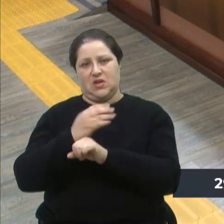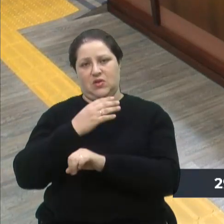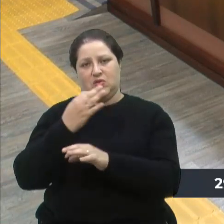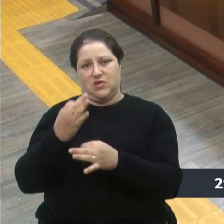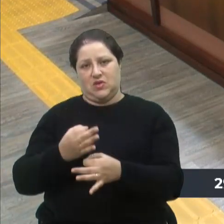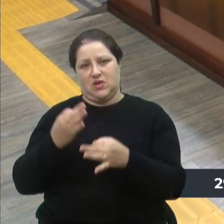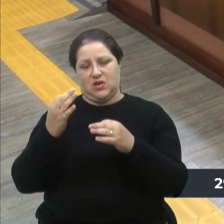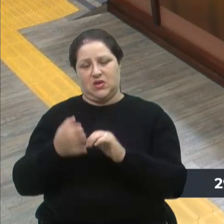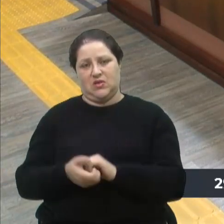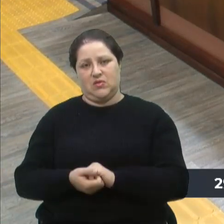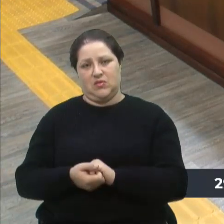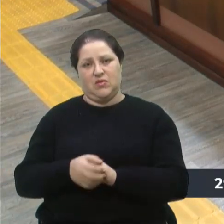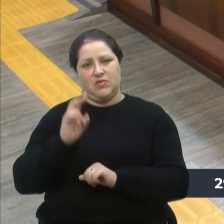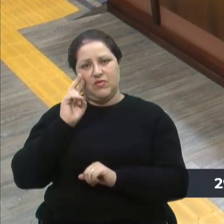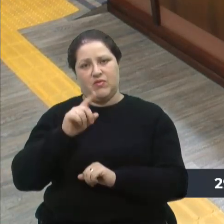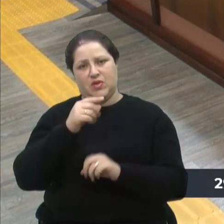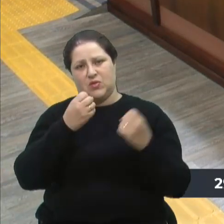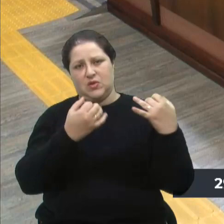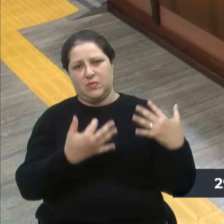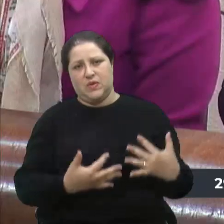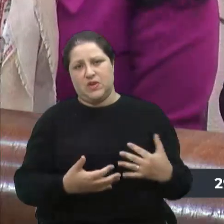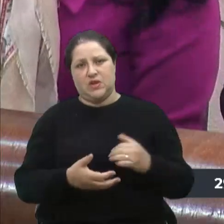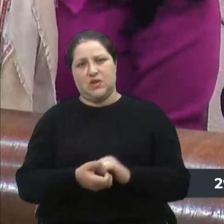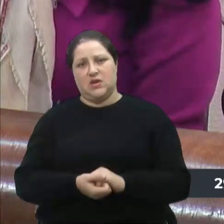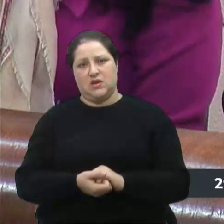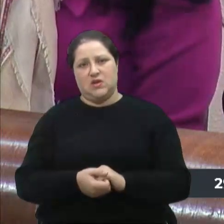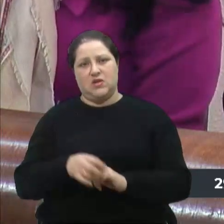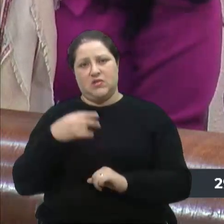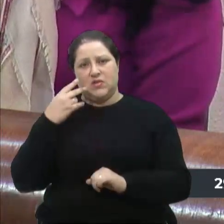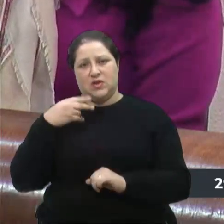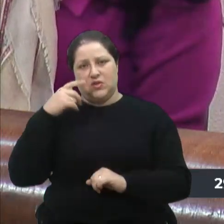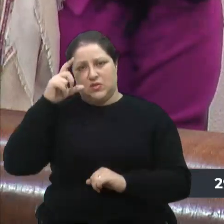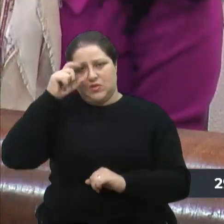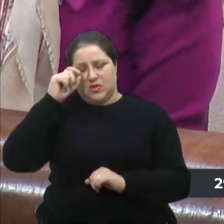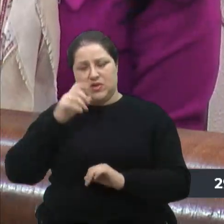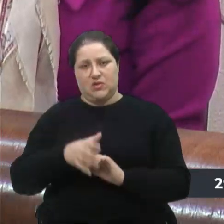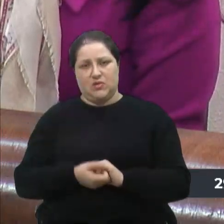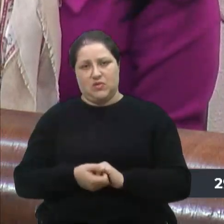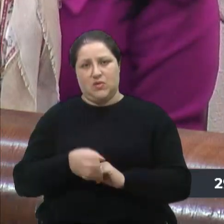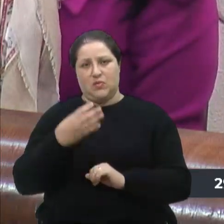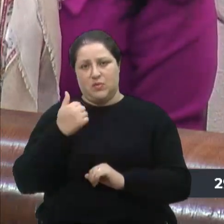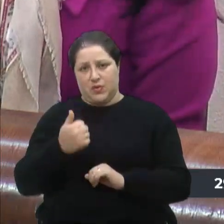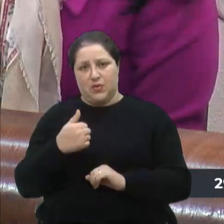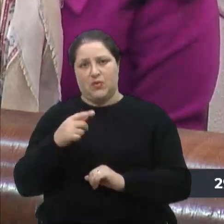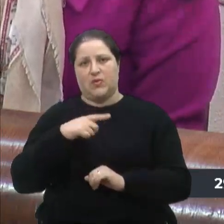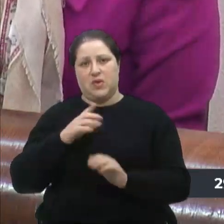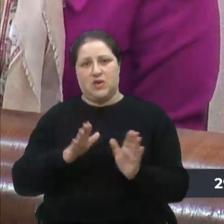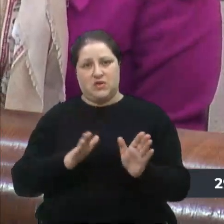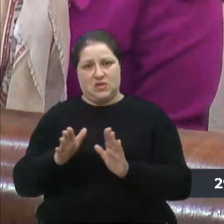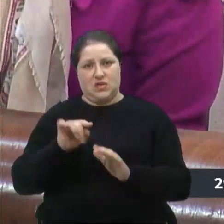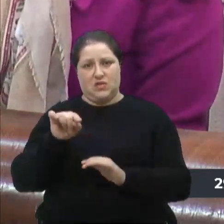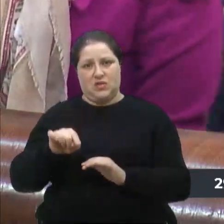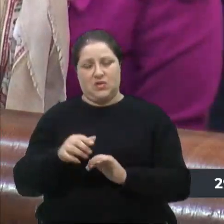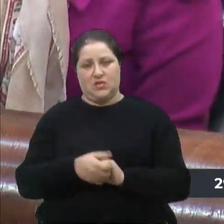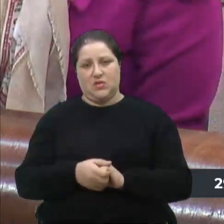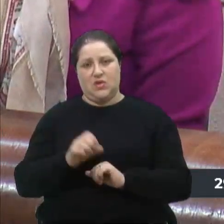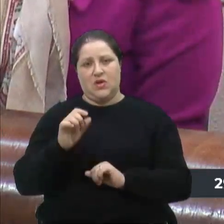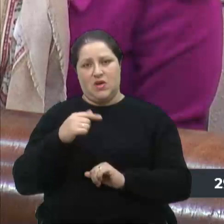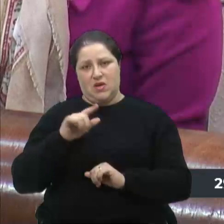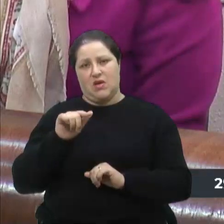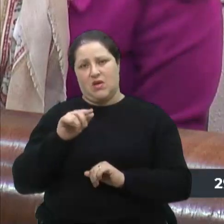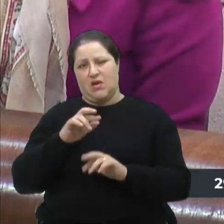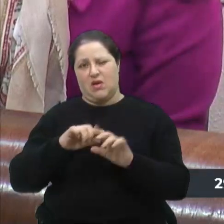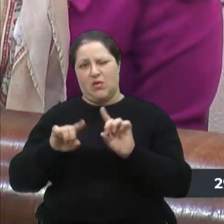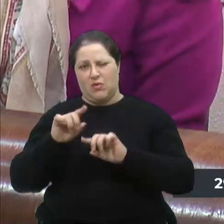pelo que a gente vê, a explanação do senhor, vereador Scalco, e que bom a gente ter acesso a isso, são algumas coisas que a